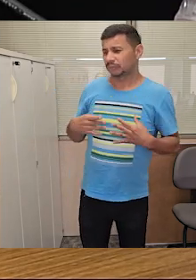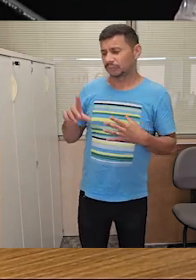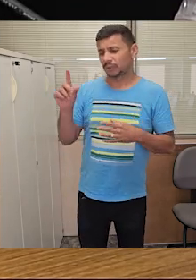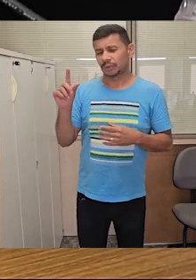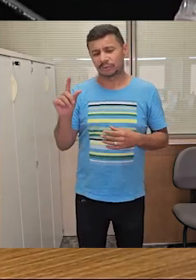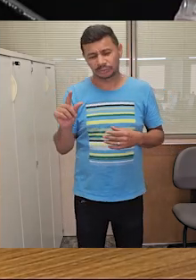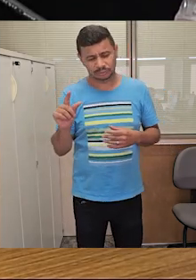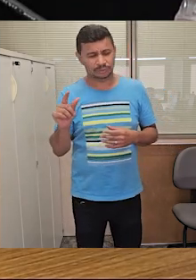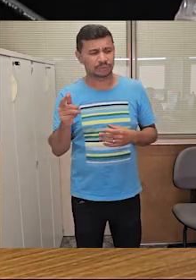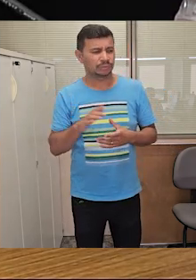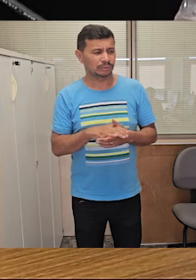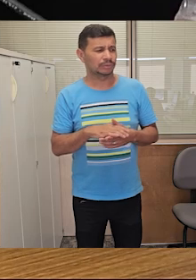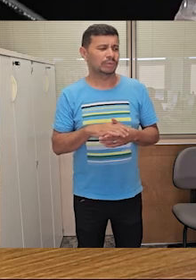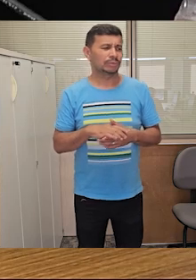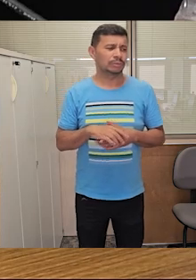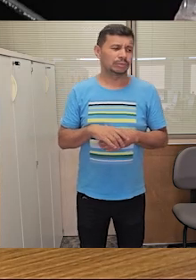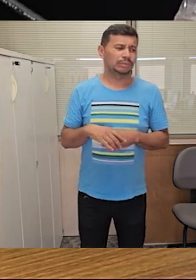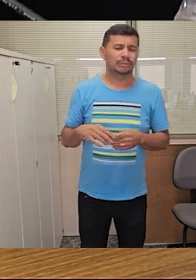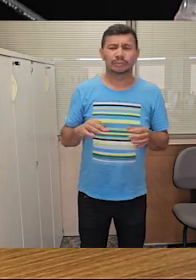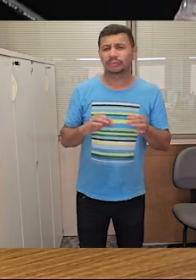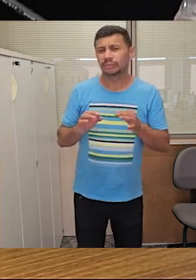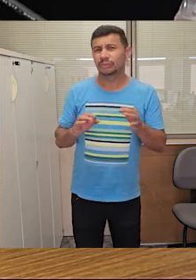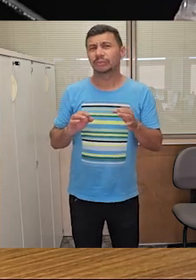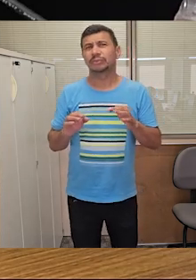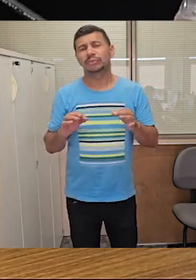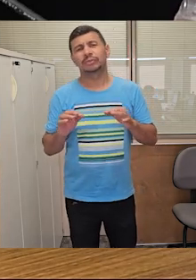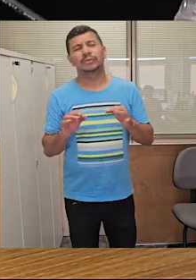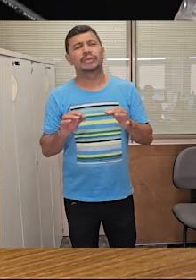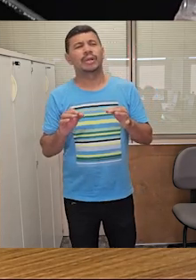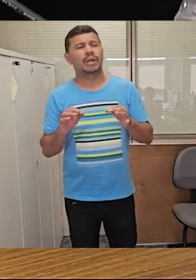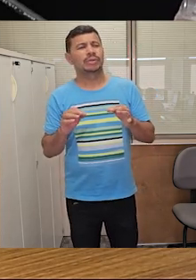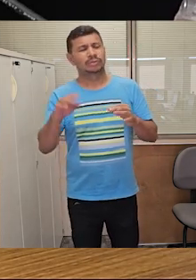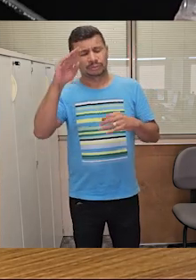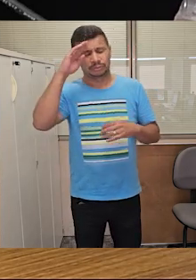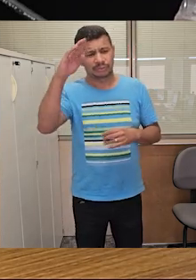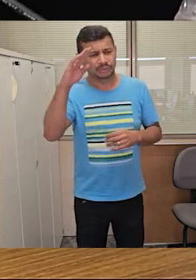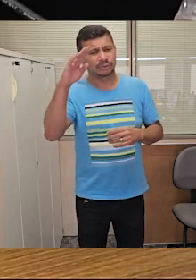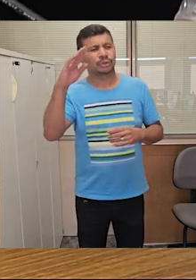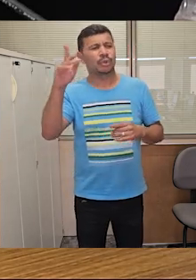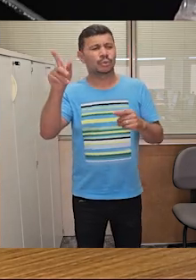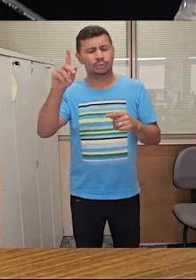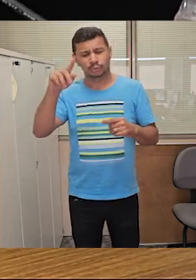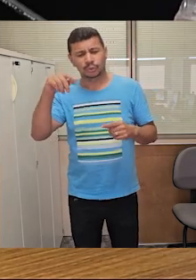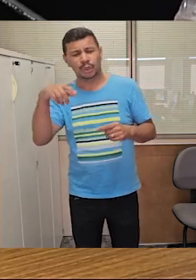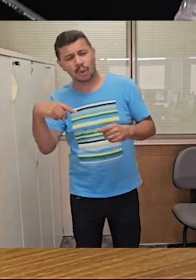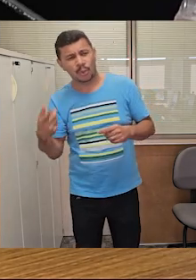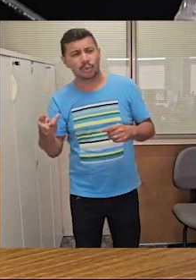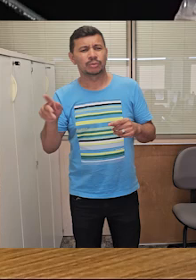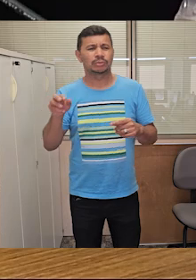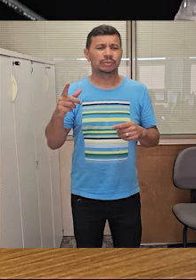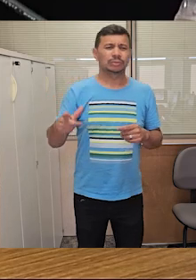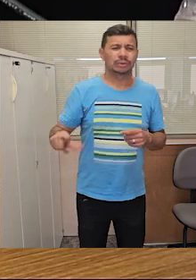porque a gente, por pouco, não voltou a ter uma ditadura aqui no país, não voltou a ter um outro